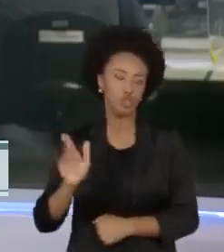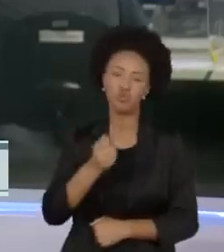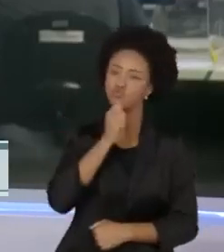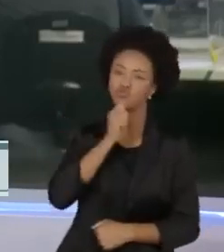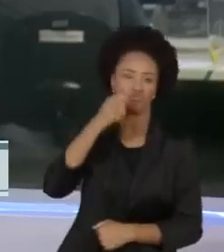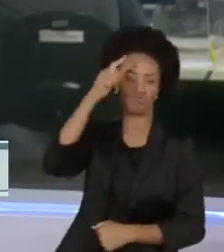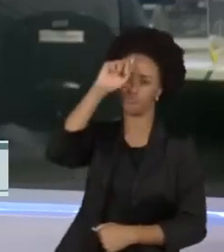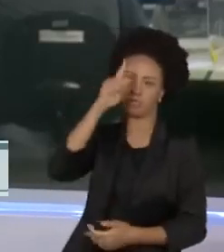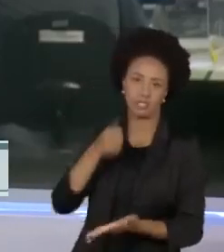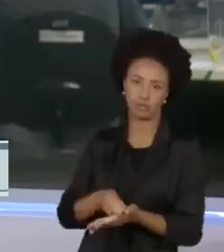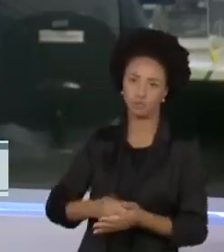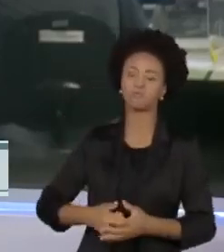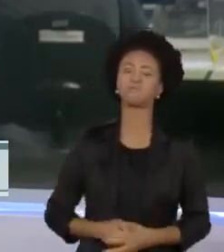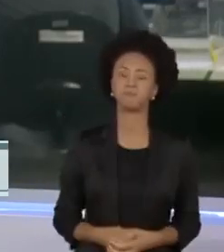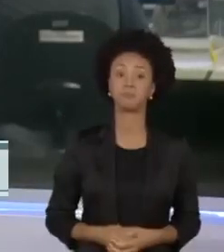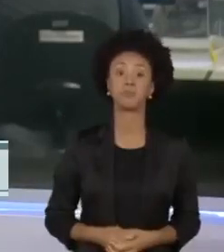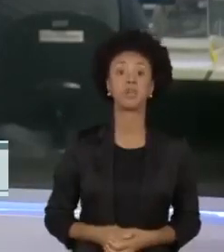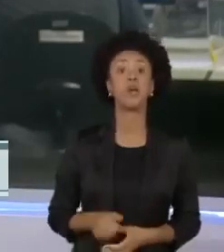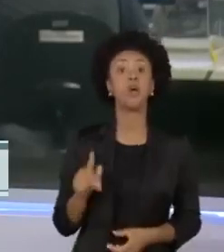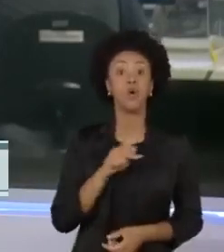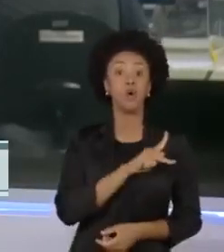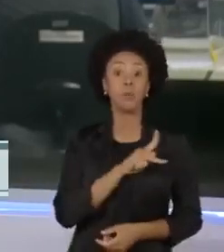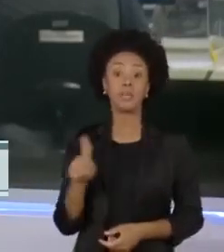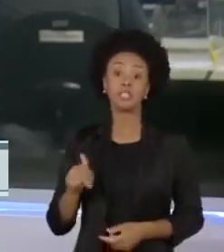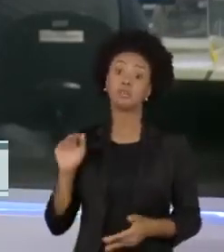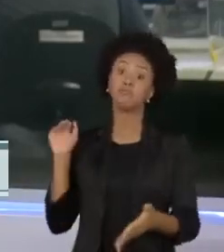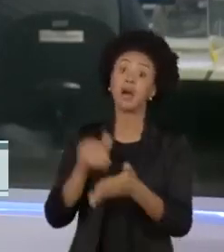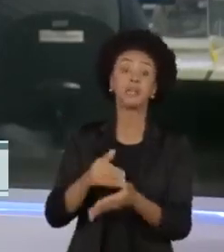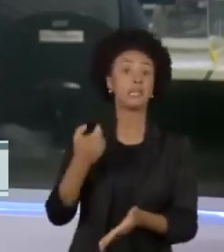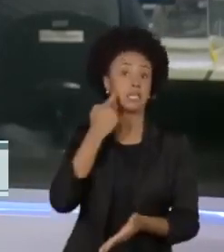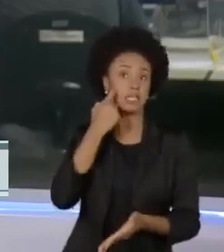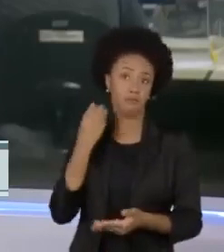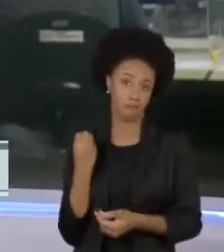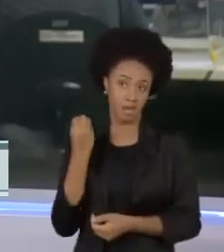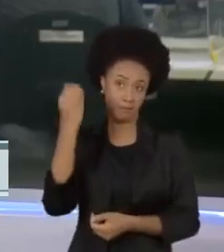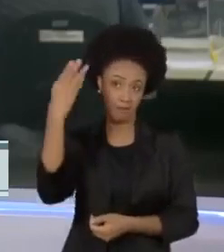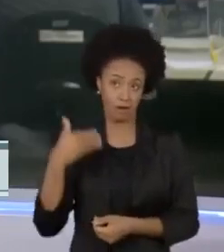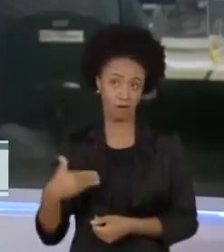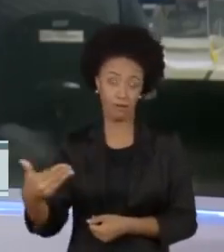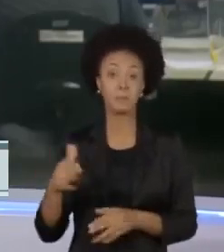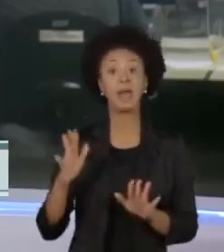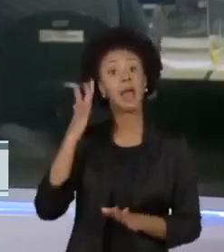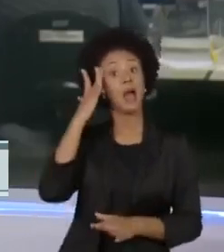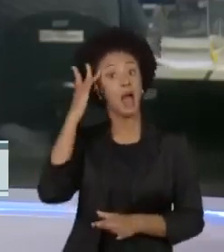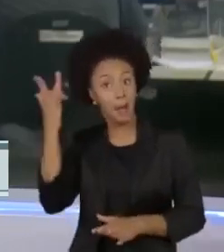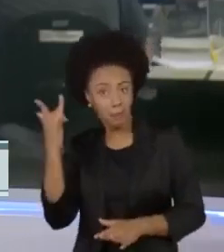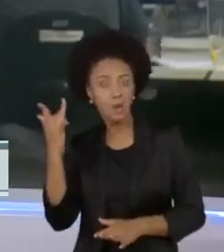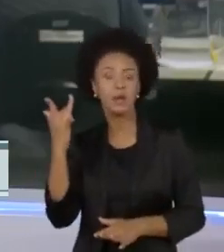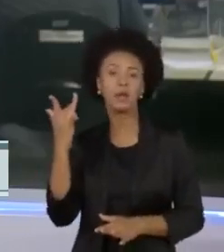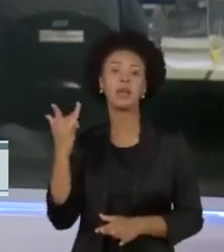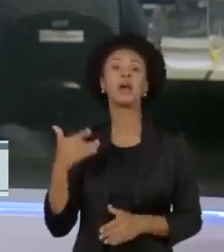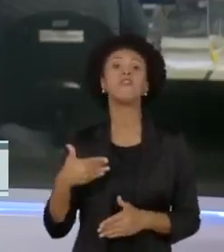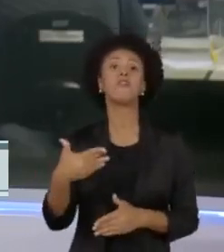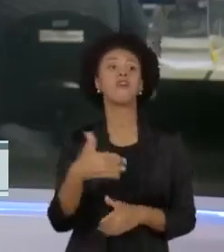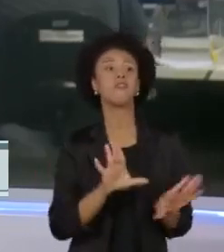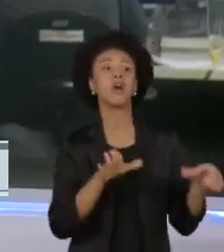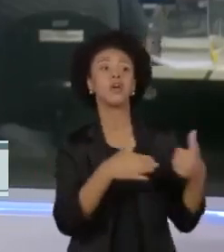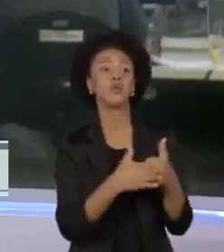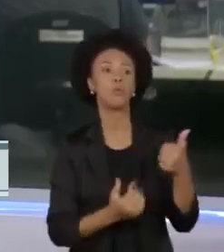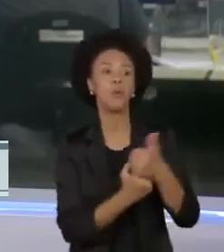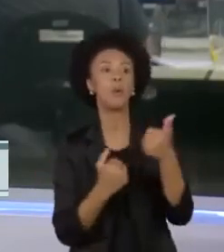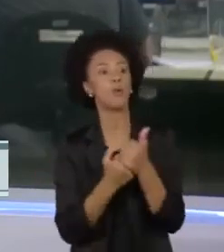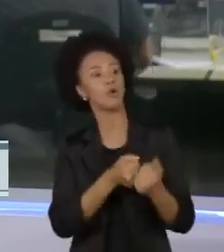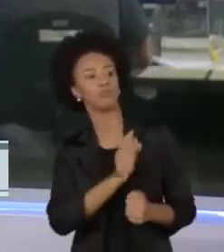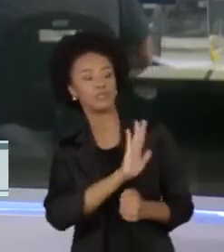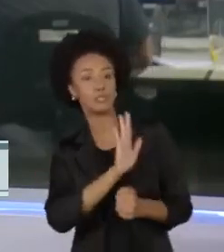O presidente Bolsonaro deve deixar o país até sexta-feira e ele deve se reunir hoje ou amanhã com apoiadores para a despedida. Num dos últimos